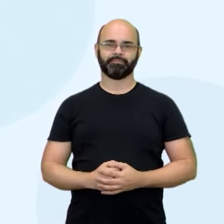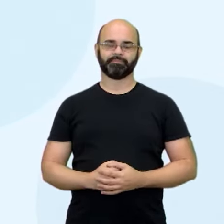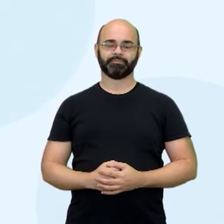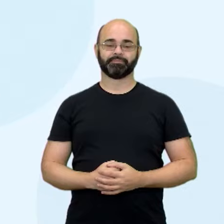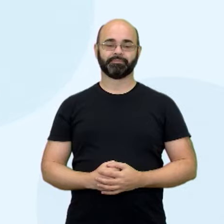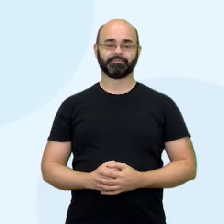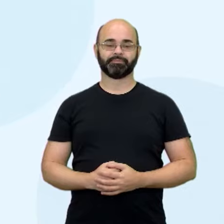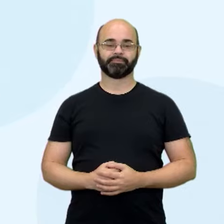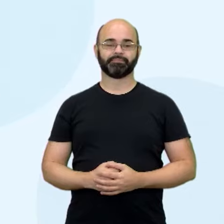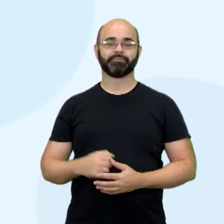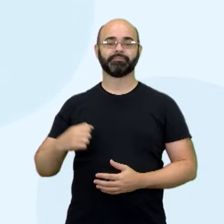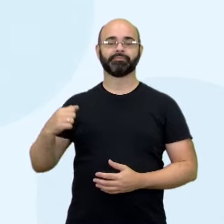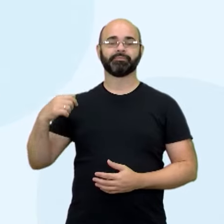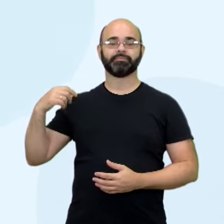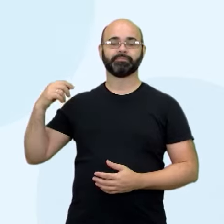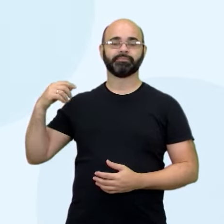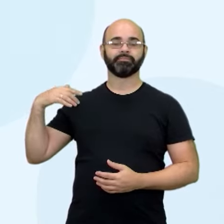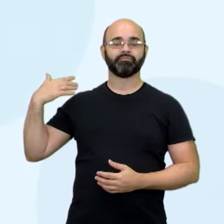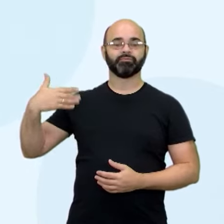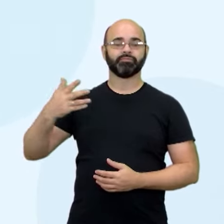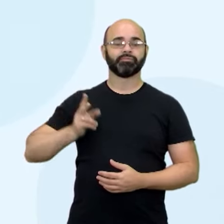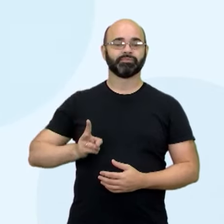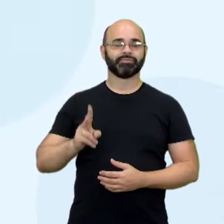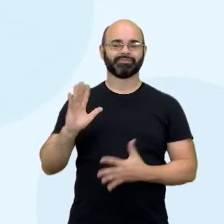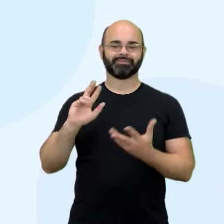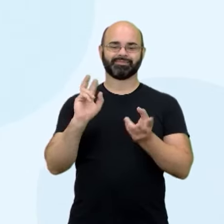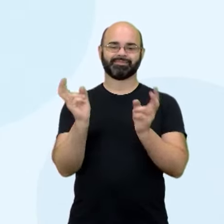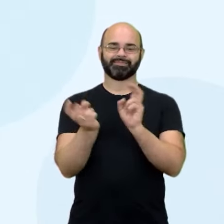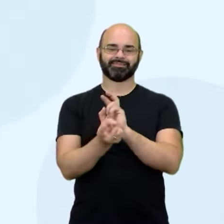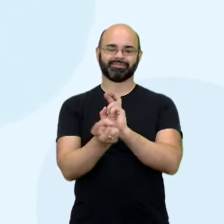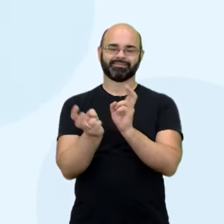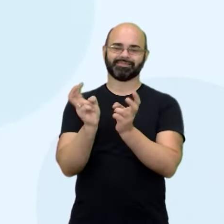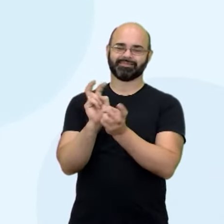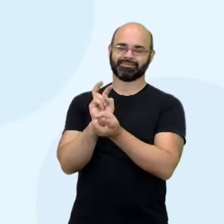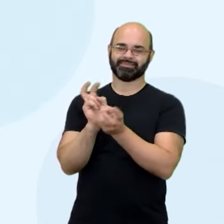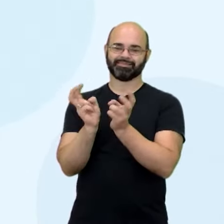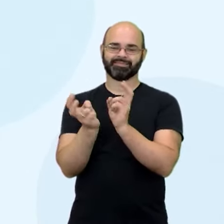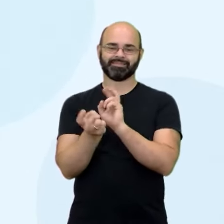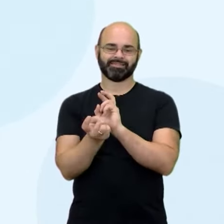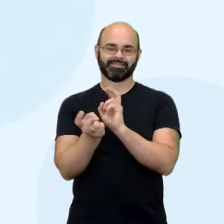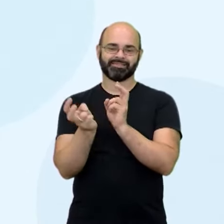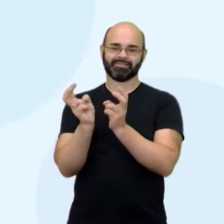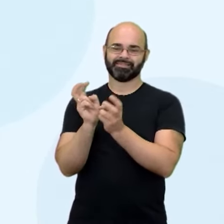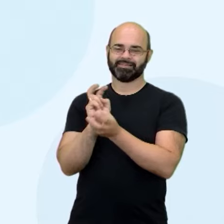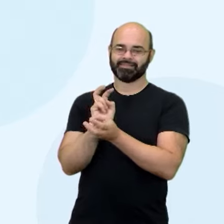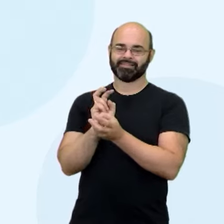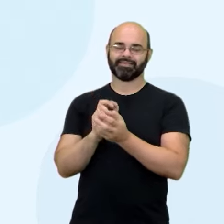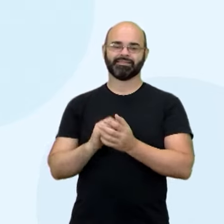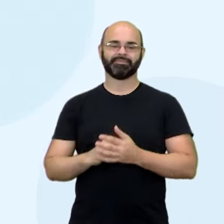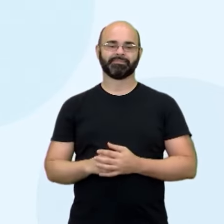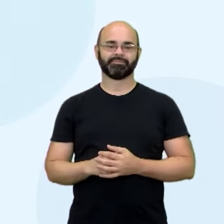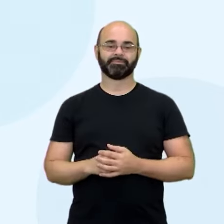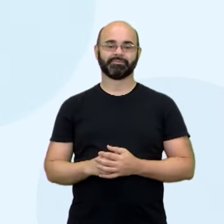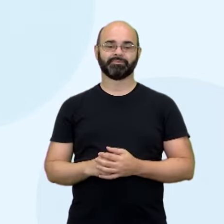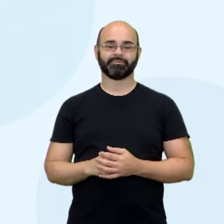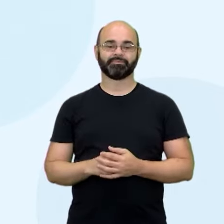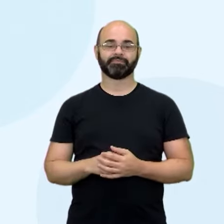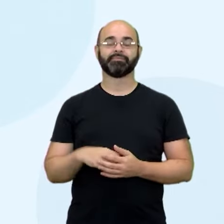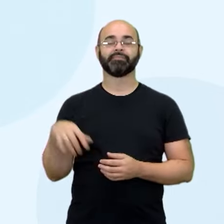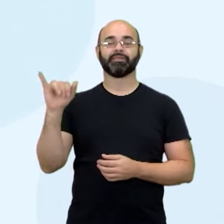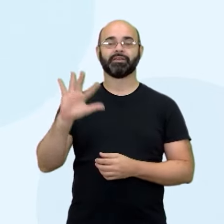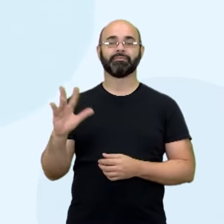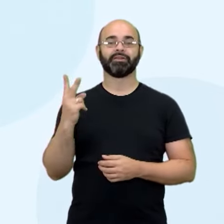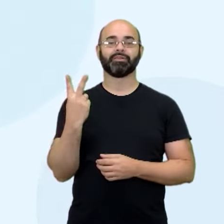Aí, na sequência, nós vamos falar um pouquinho sobre capoeira. Olha aí, temos duas imagens. Aproveitando que essas imagens estão aí na